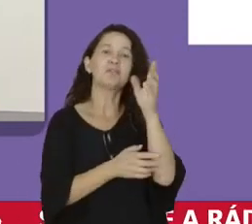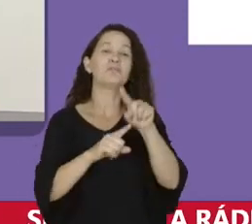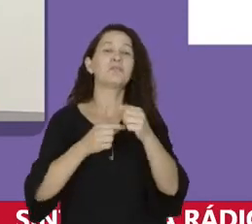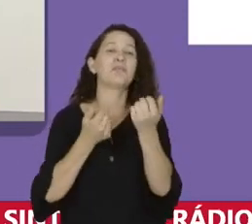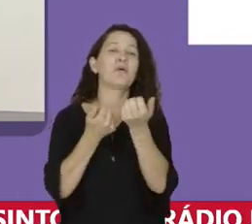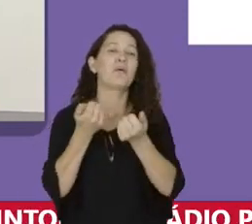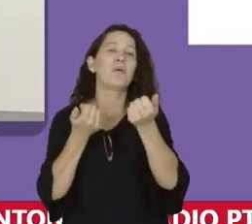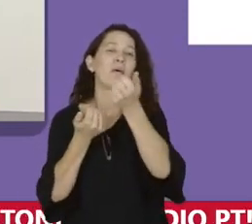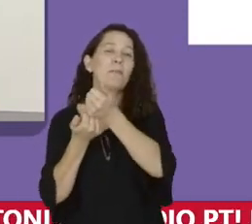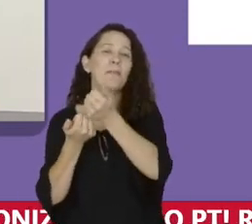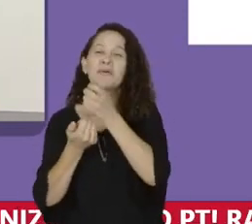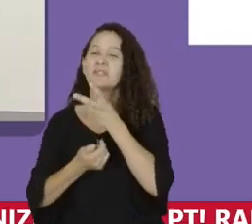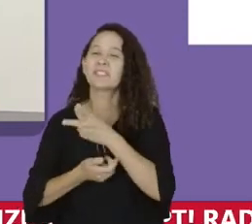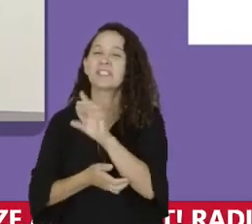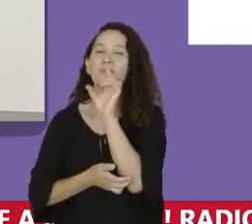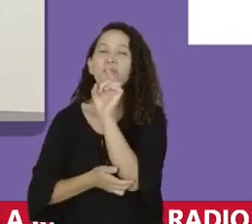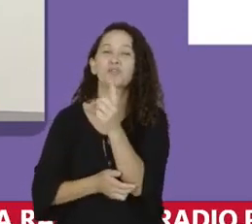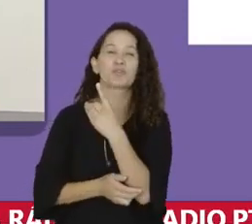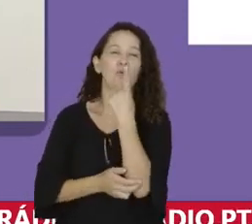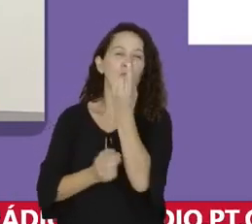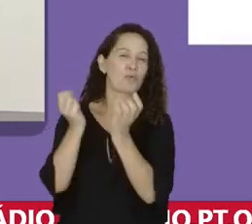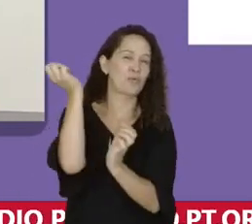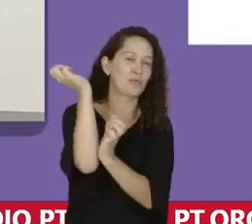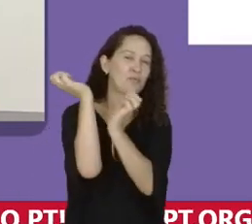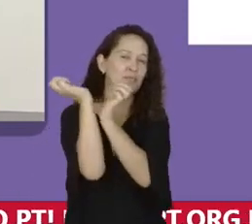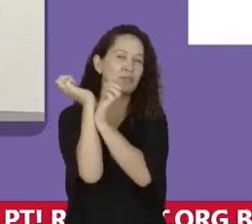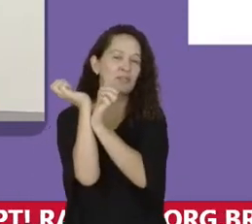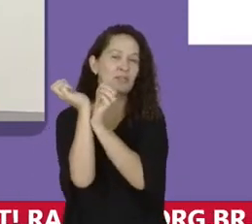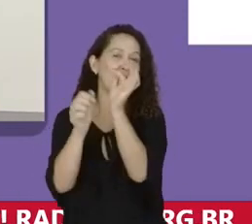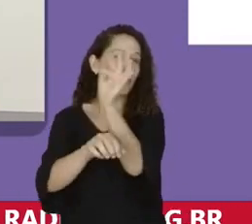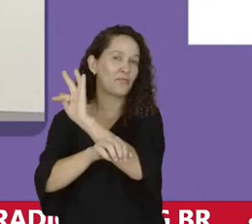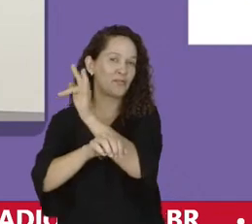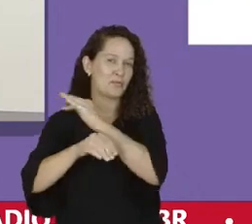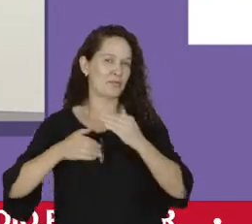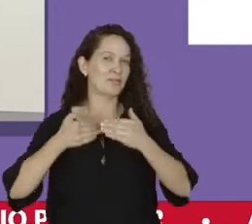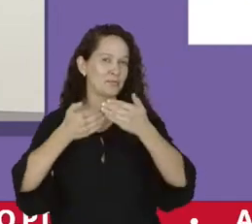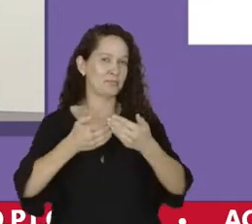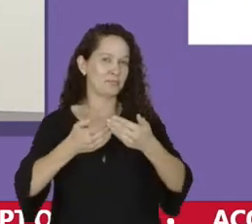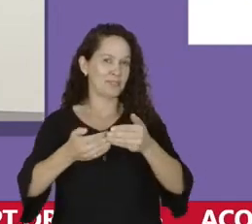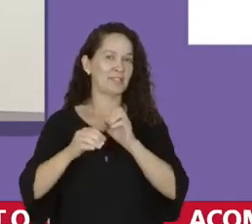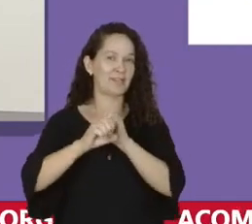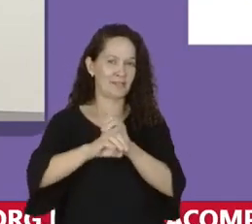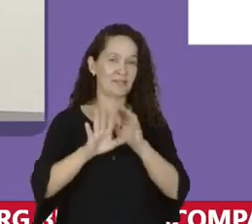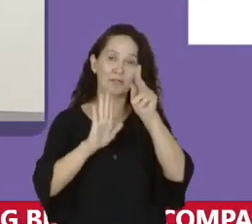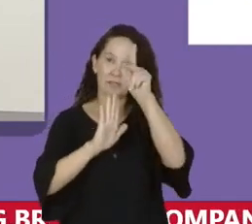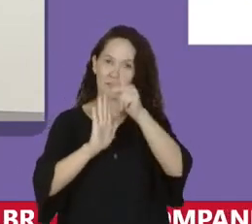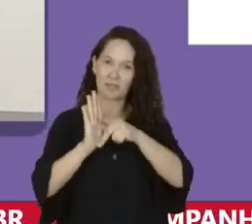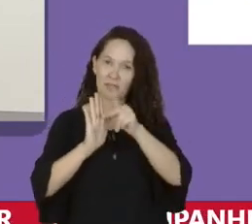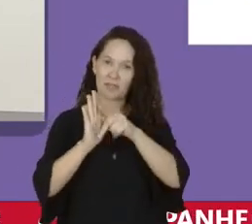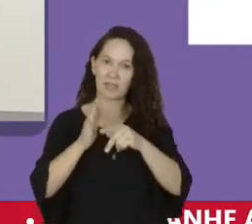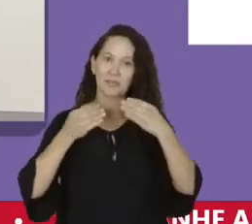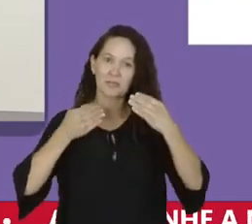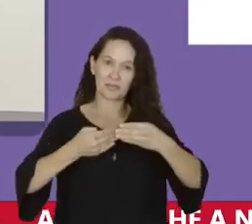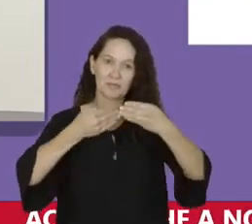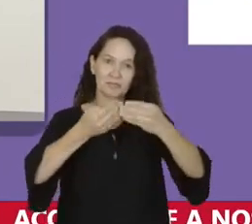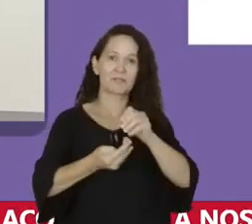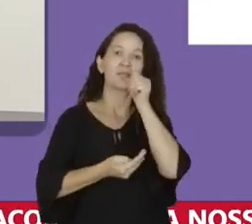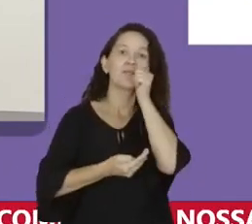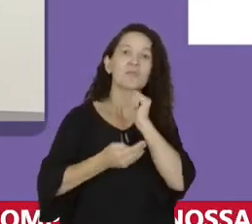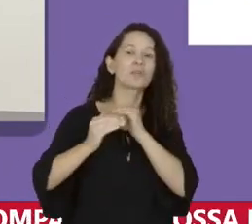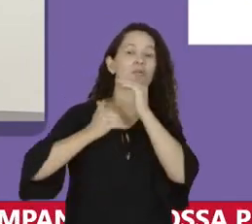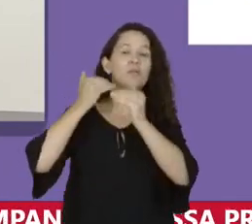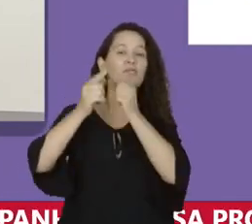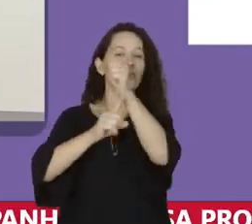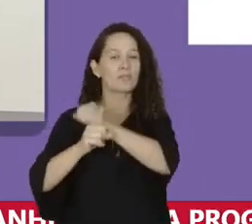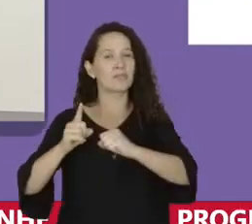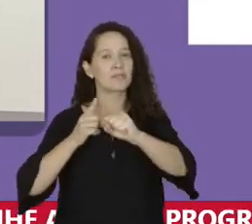supervisão absolutamente burocrática e formal do Ministério da Educação. Esse é o projeto que o Ministério da Mulher e do